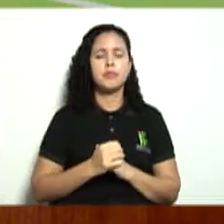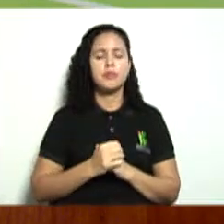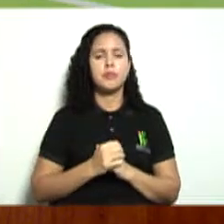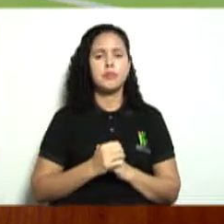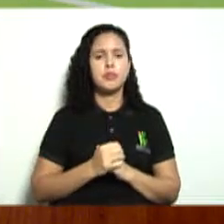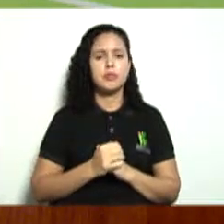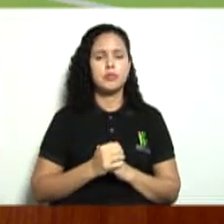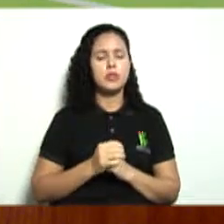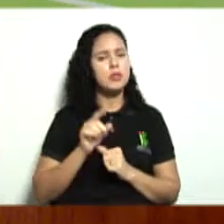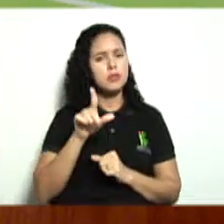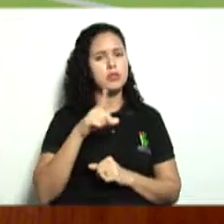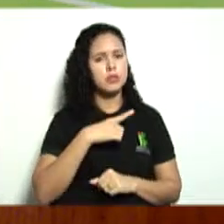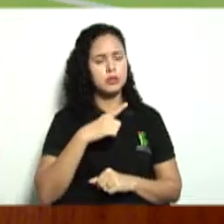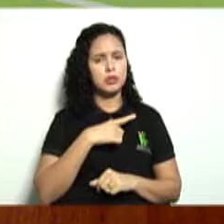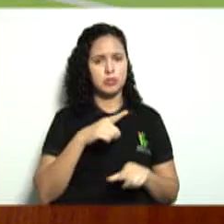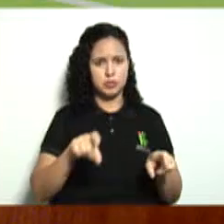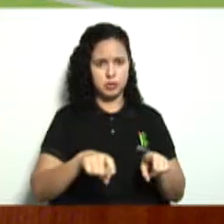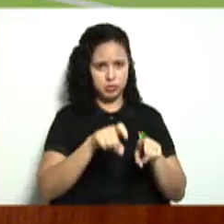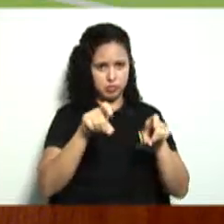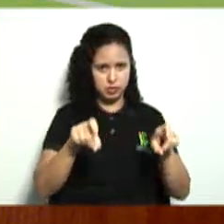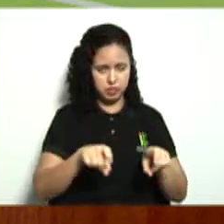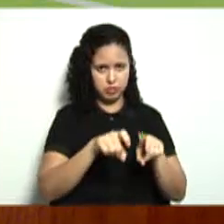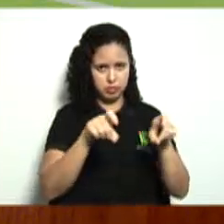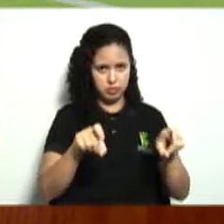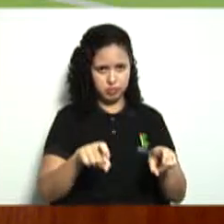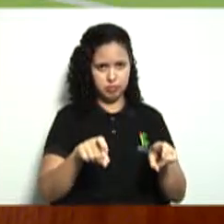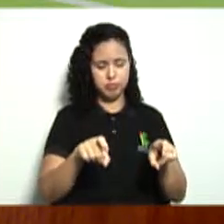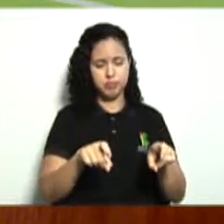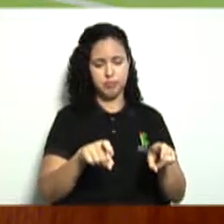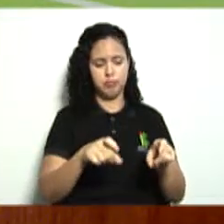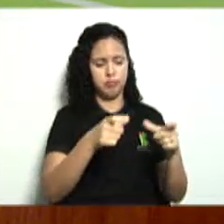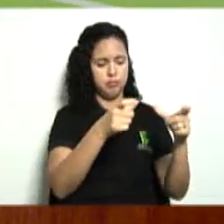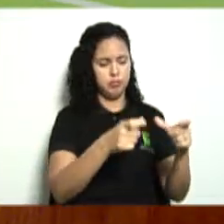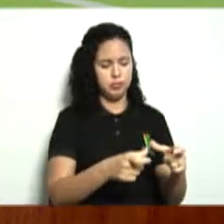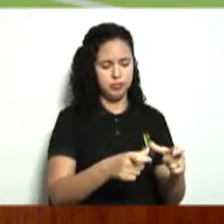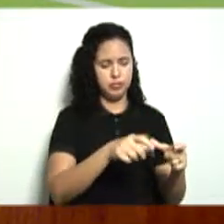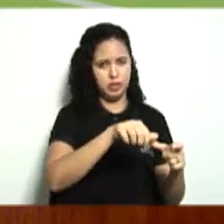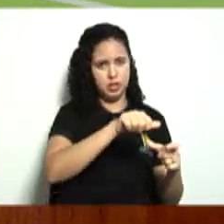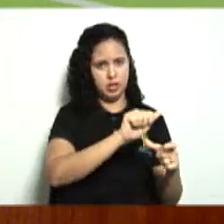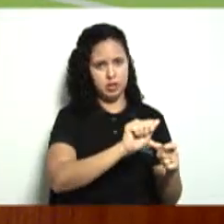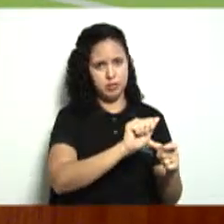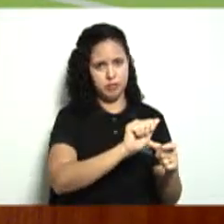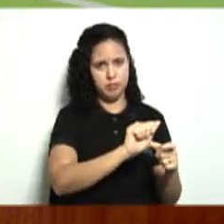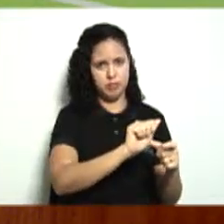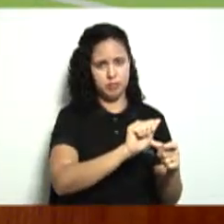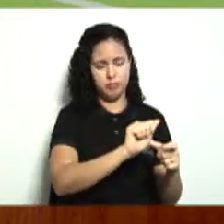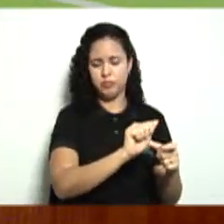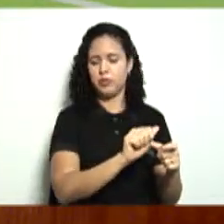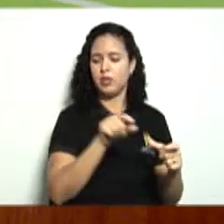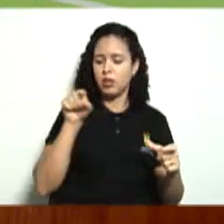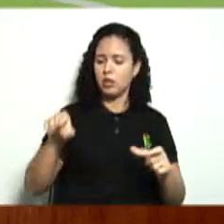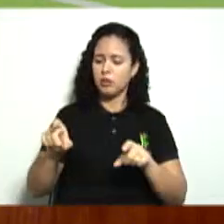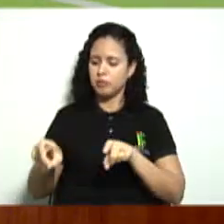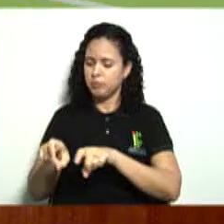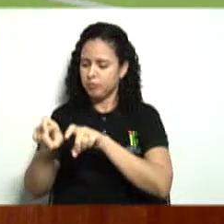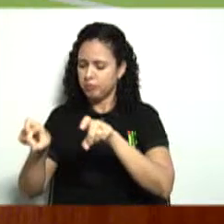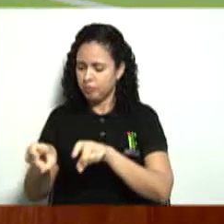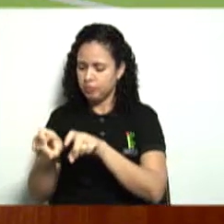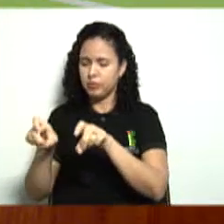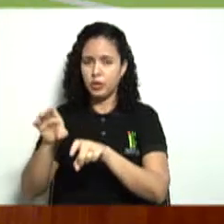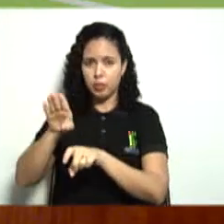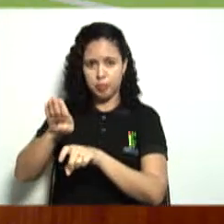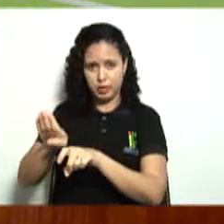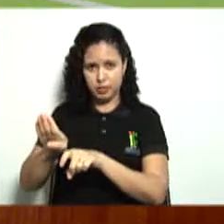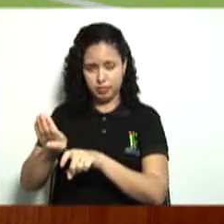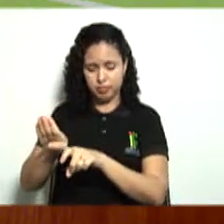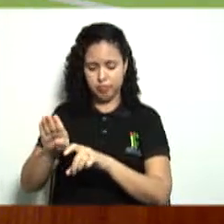uma internet, você tem um computador num ponto A e você quer conversar com esse computador aqui no ponto B, certo? Esses computadores em lugares distintos